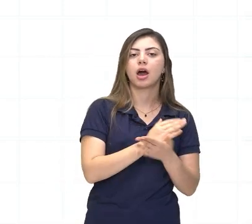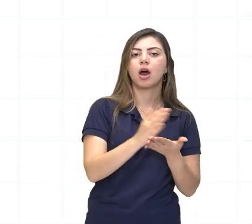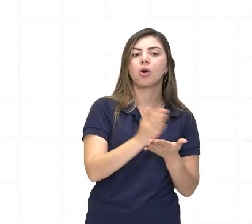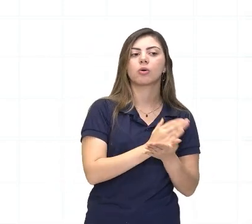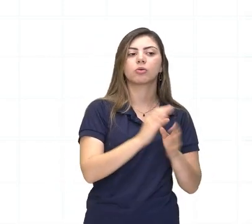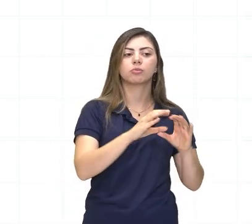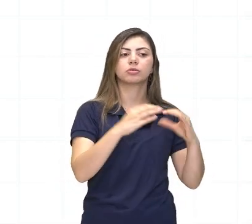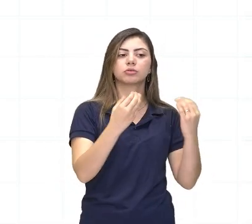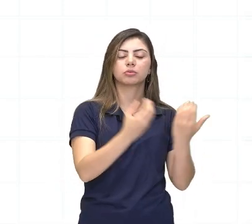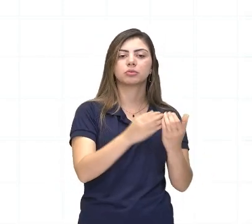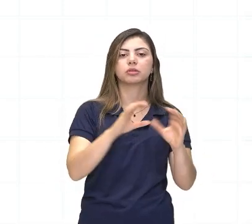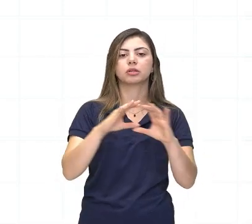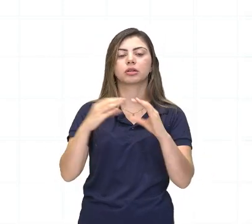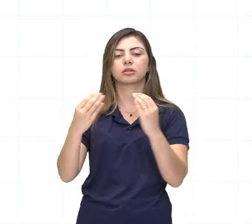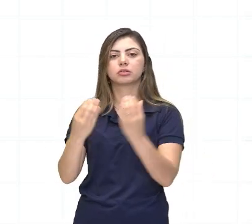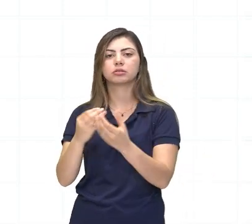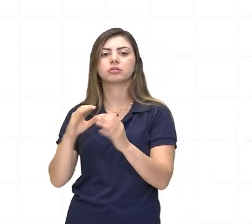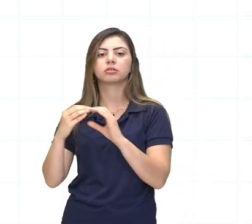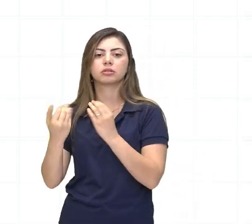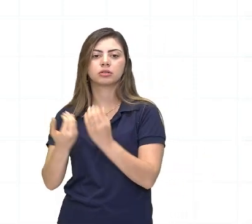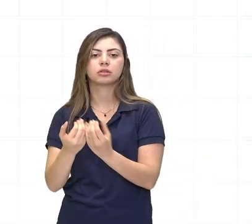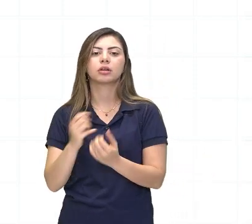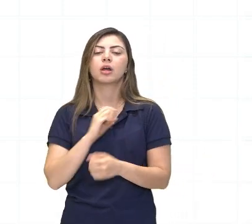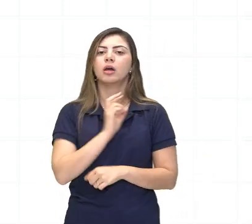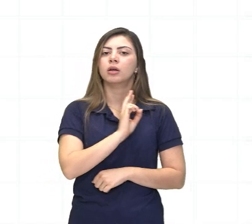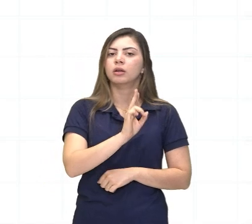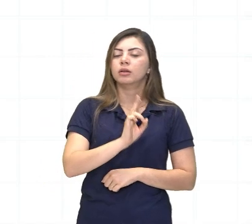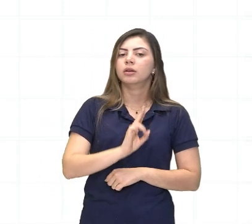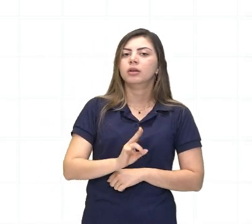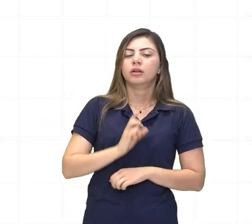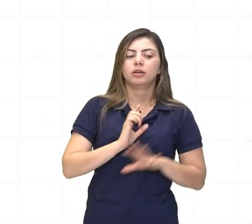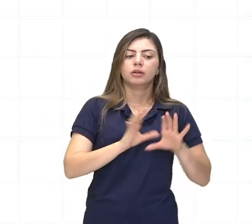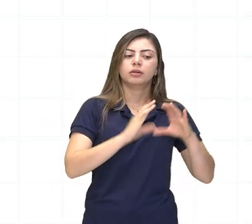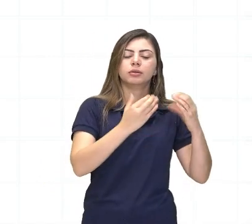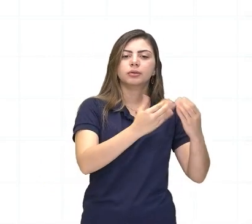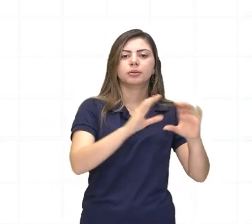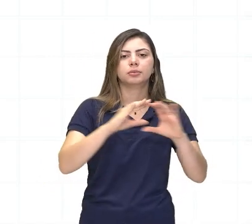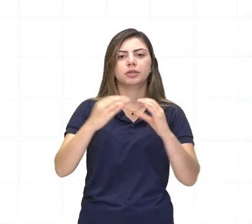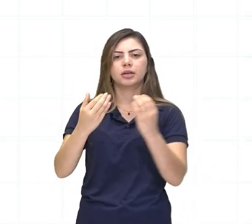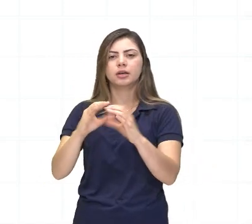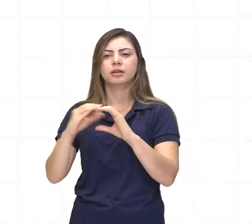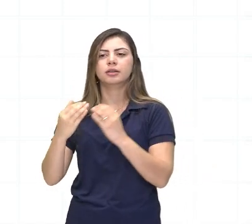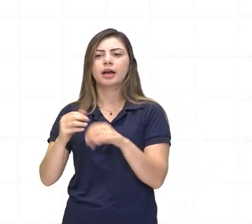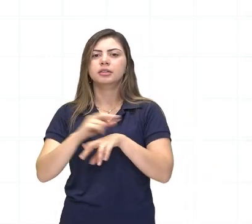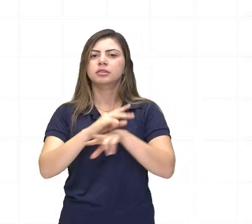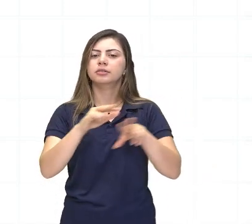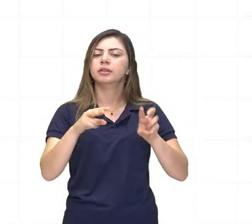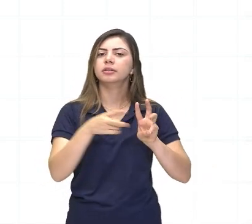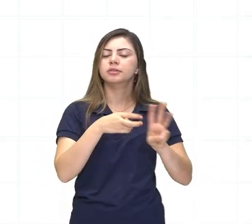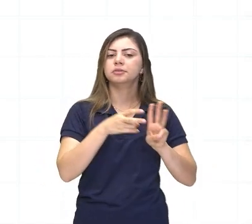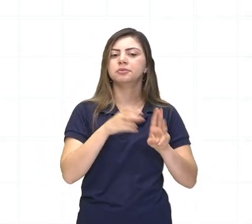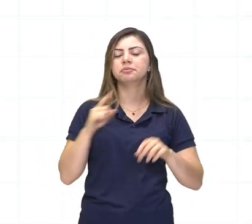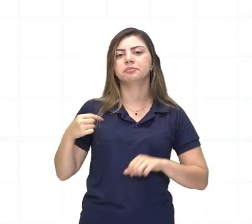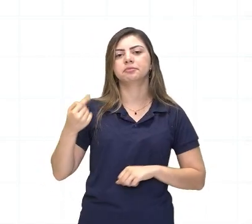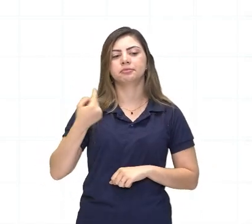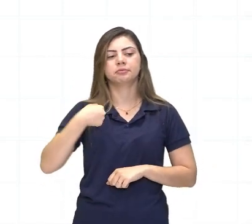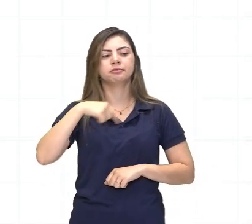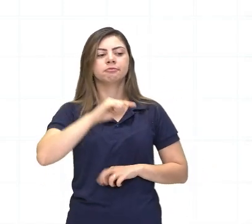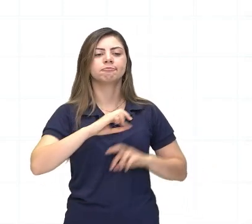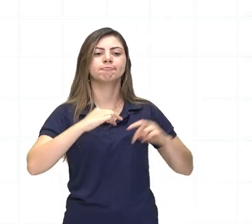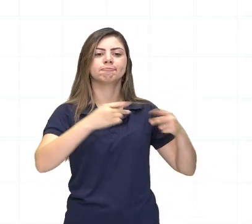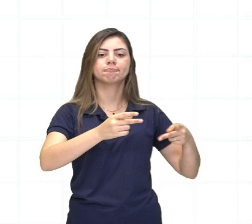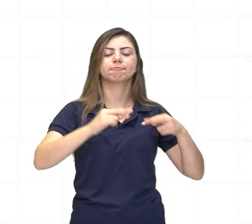Tacaiuará, Lagoa da Confusão, o Craô Tacaiuará e aldeia Cantamgê, também Lagoa da Confusão, do povo